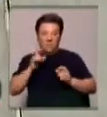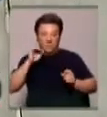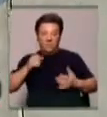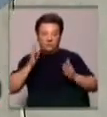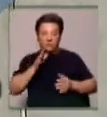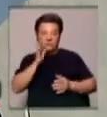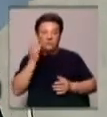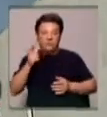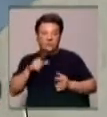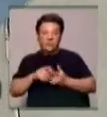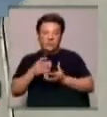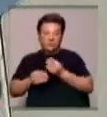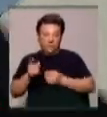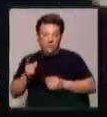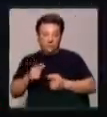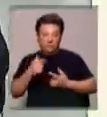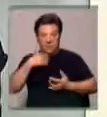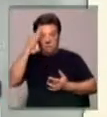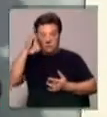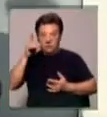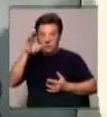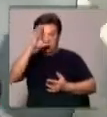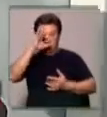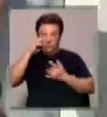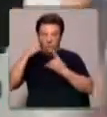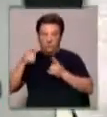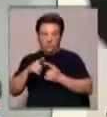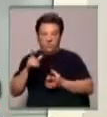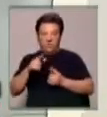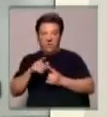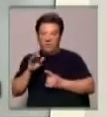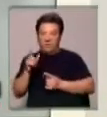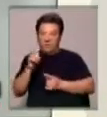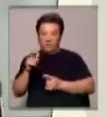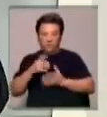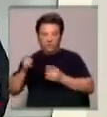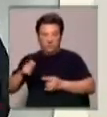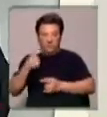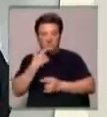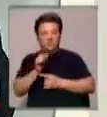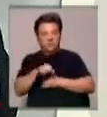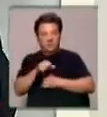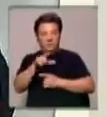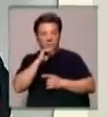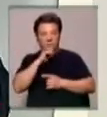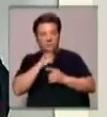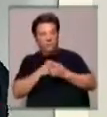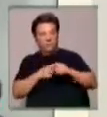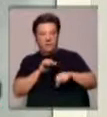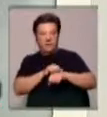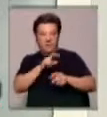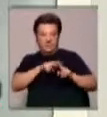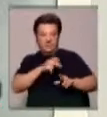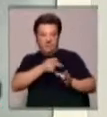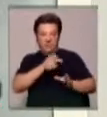reafirmado por juh Araújo pelo a gente que o ministério público o juiz Carlos Alexandre diz que sim quê que pode pode ir para a prisão